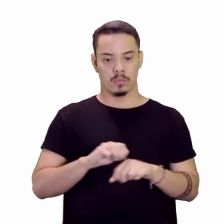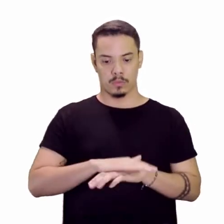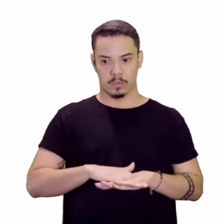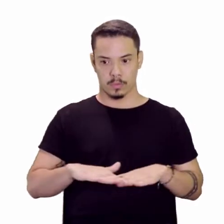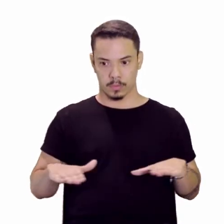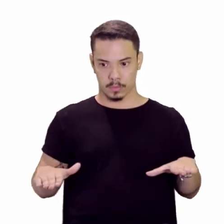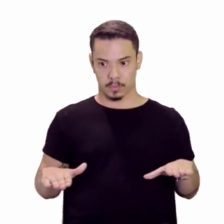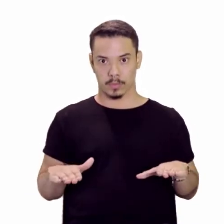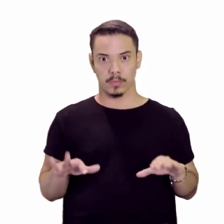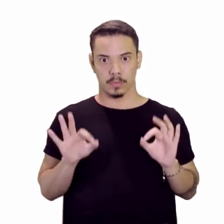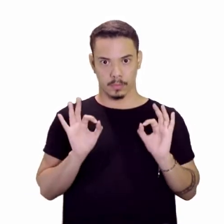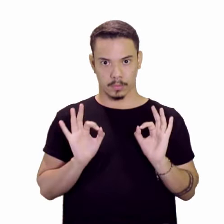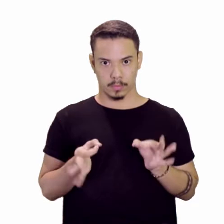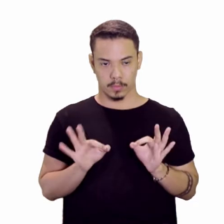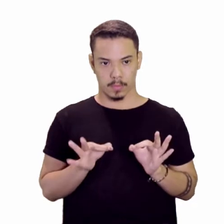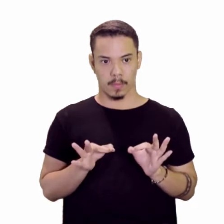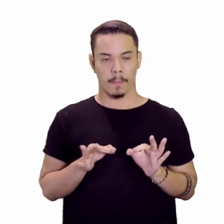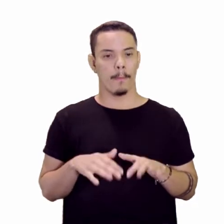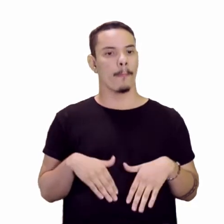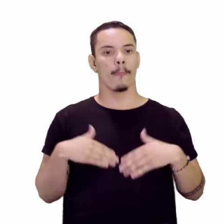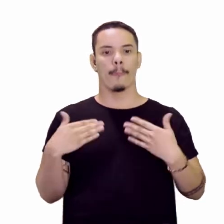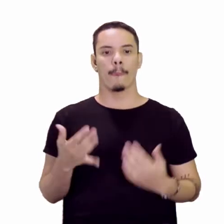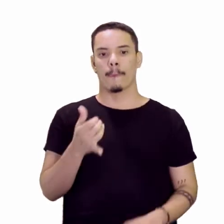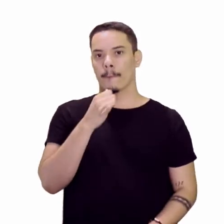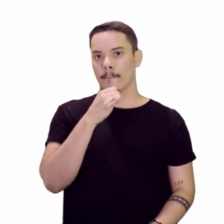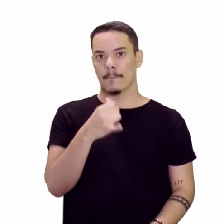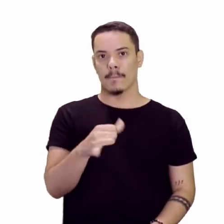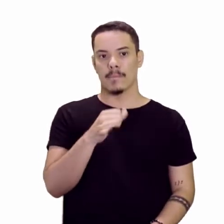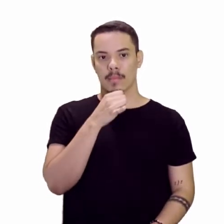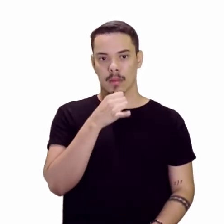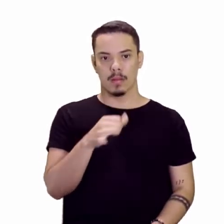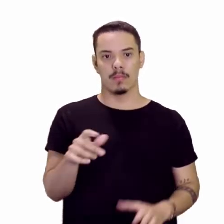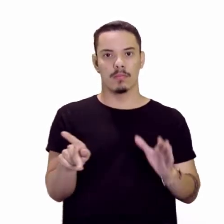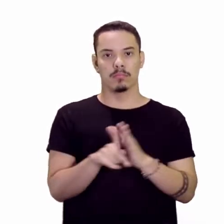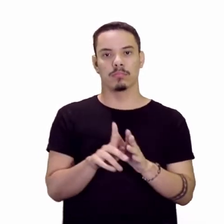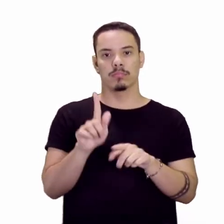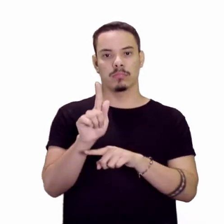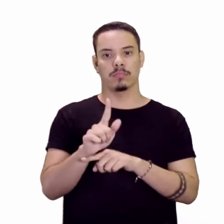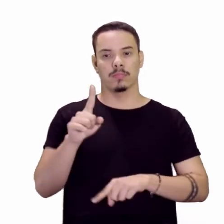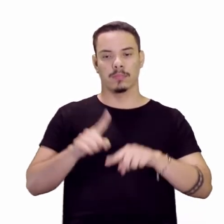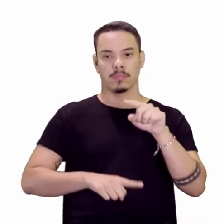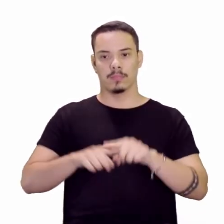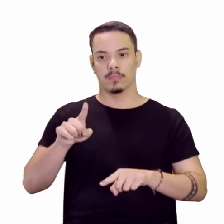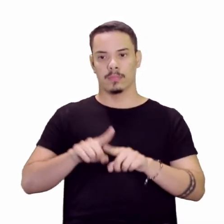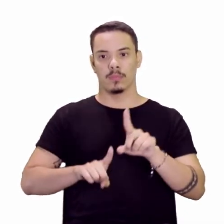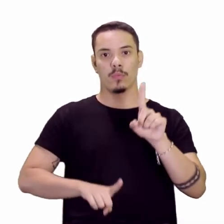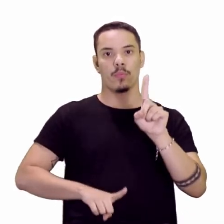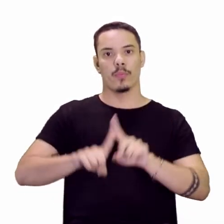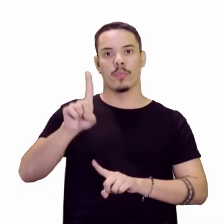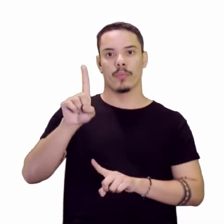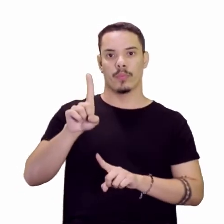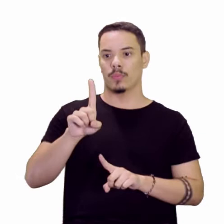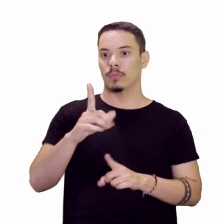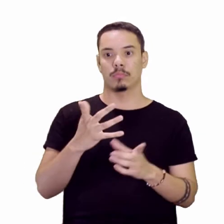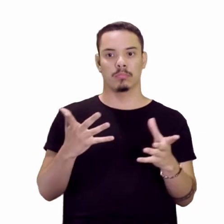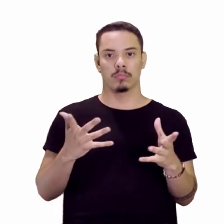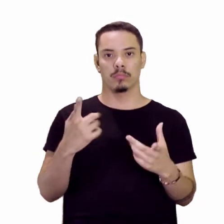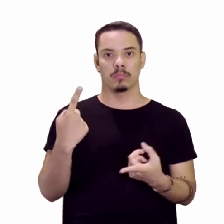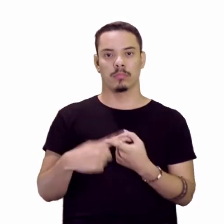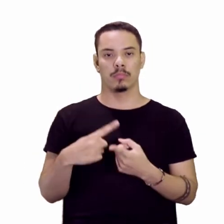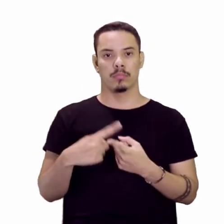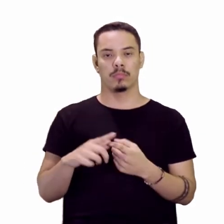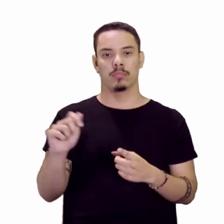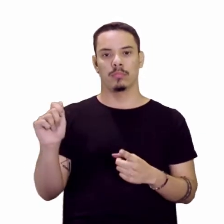chão, certo? Com a energia potencial gravitacional do objeto no alto do edifício, sendo que o ponto A,